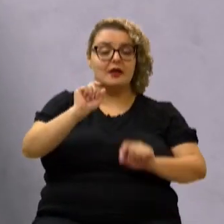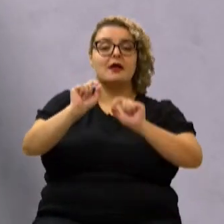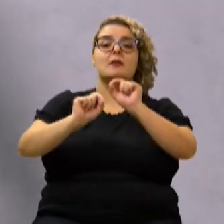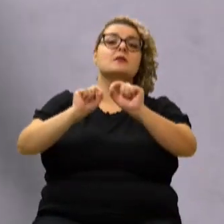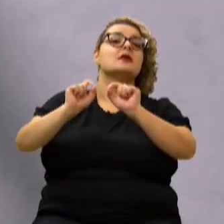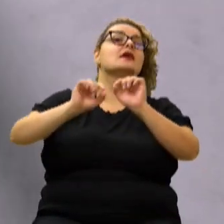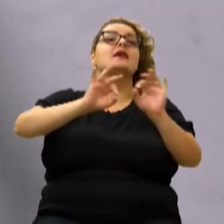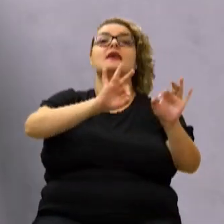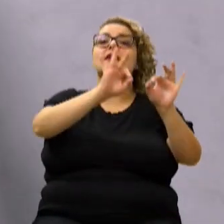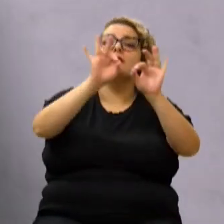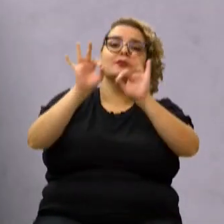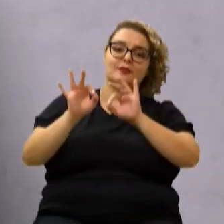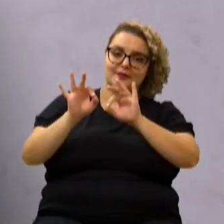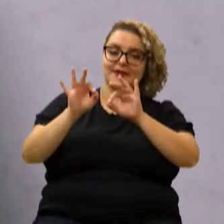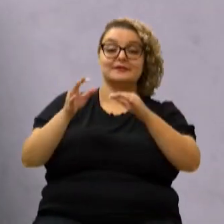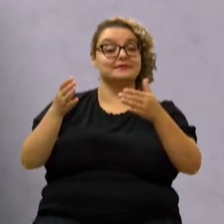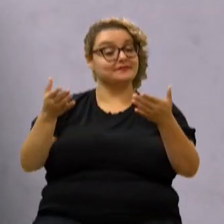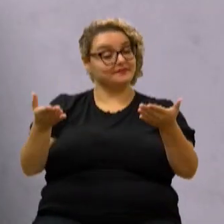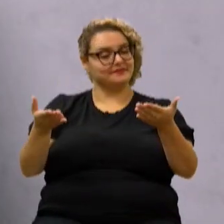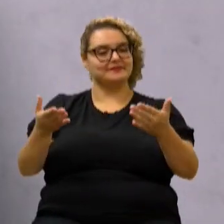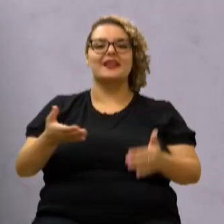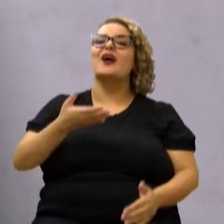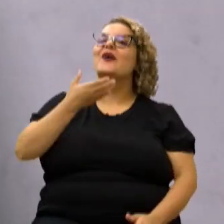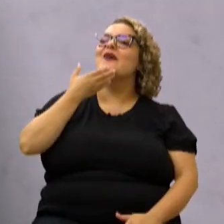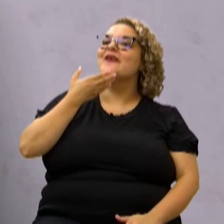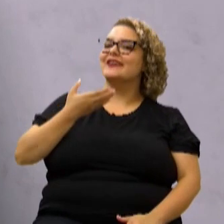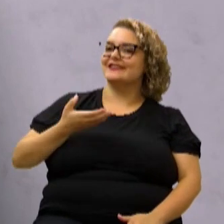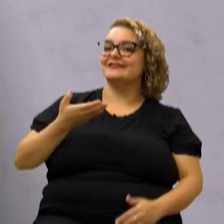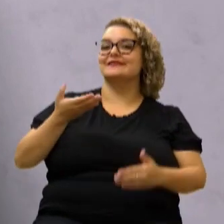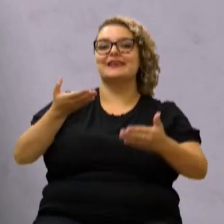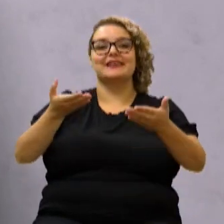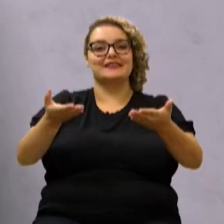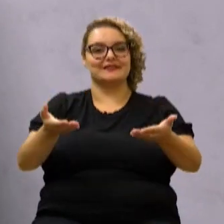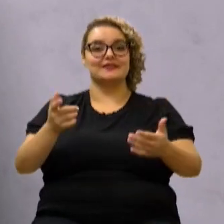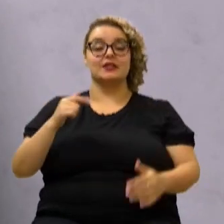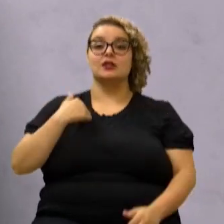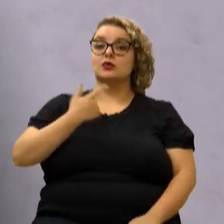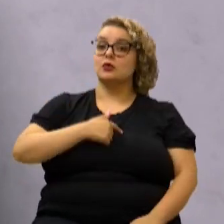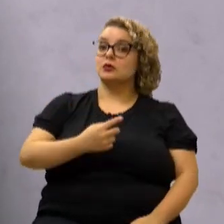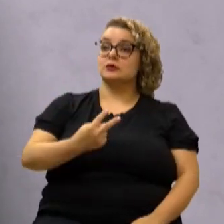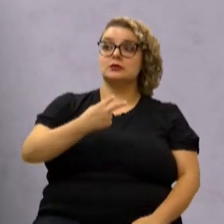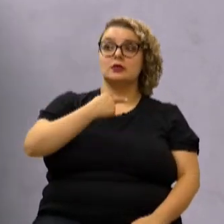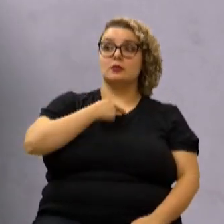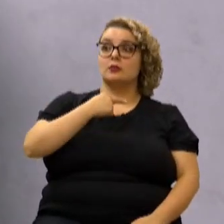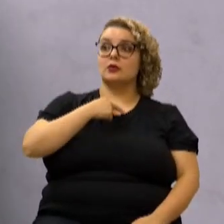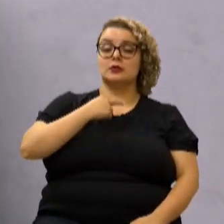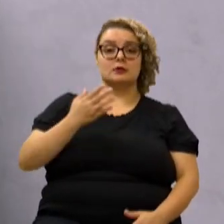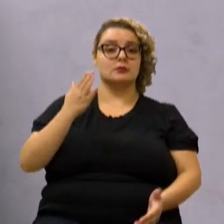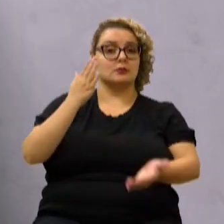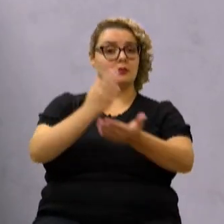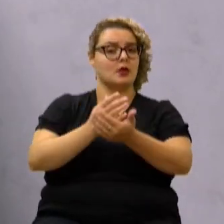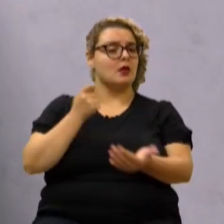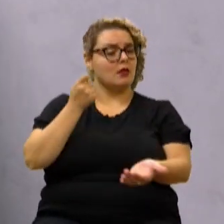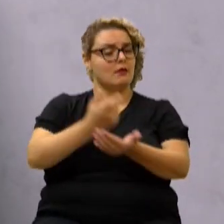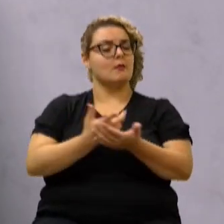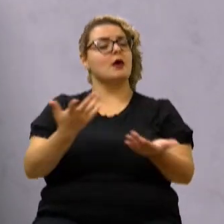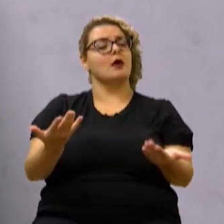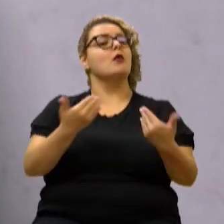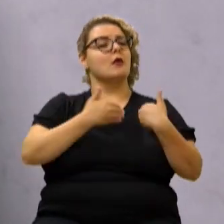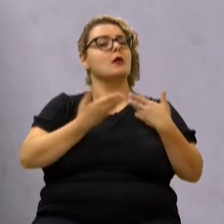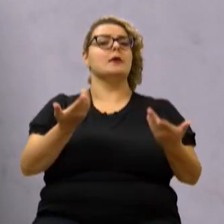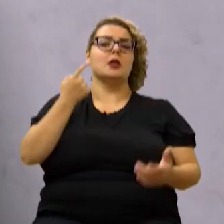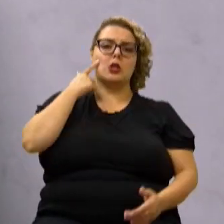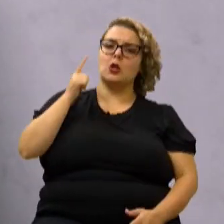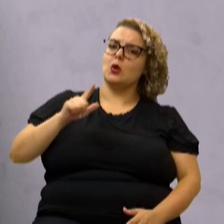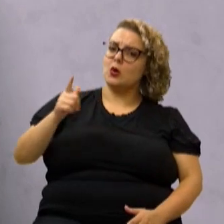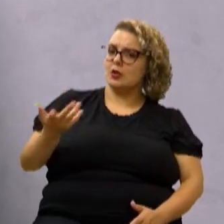para você, para quem está acompanhando. Afinal de contas, o Natal está aí e nós não podemos deixar de fazer as